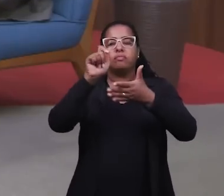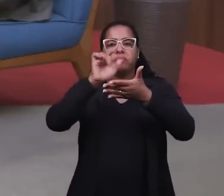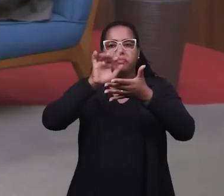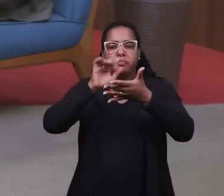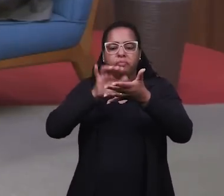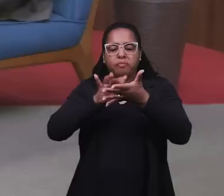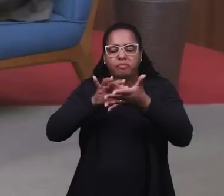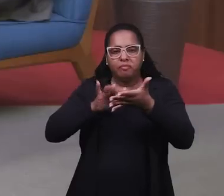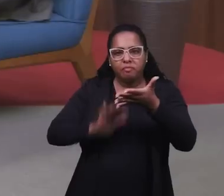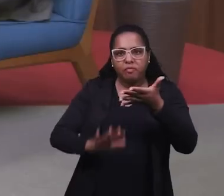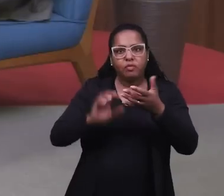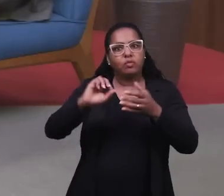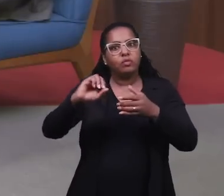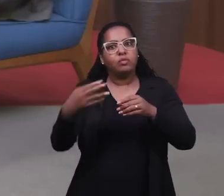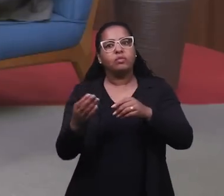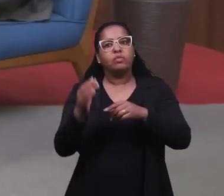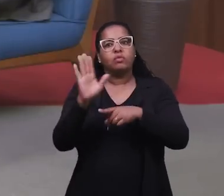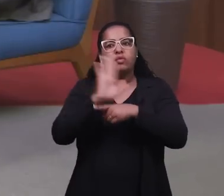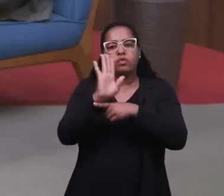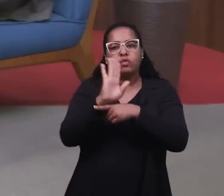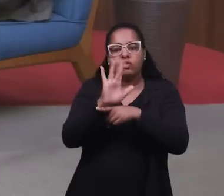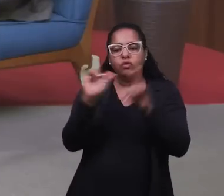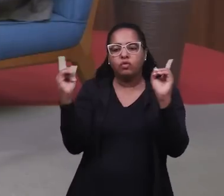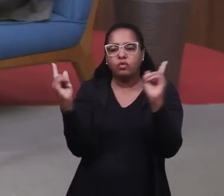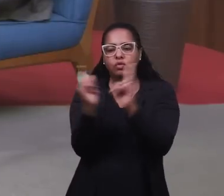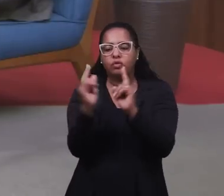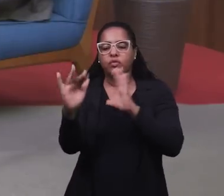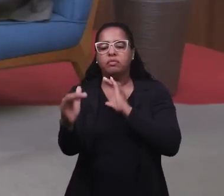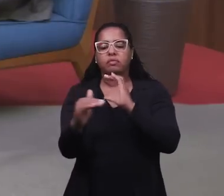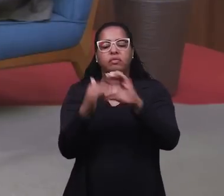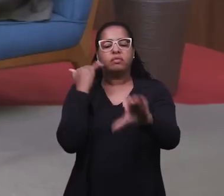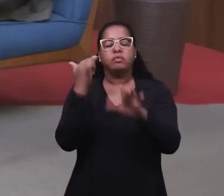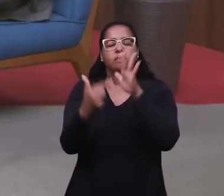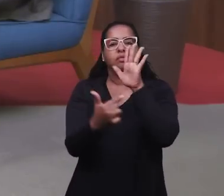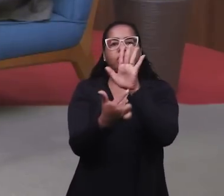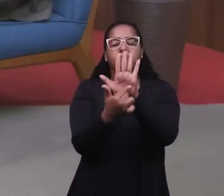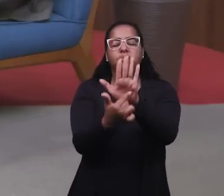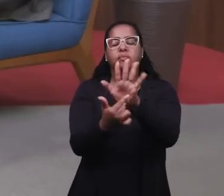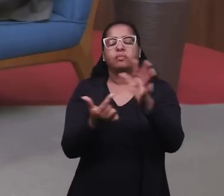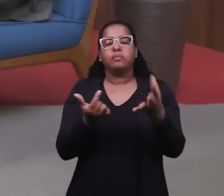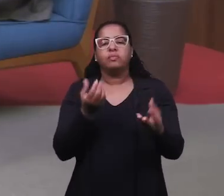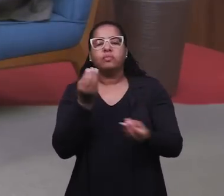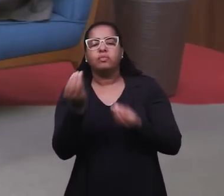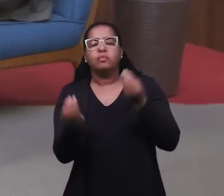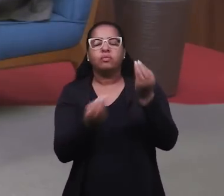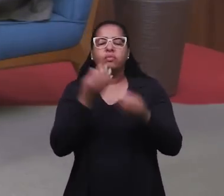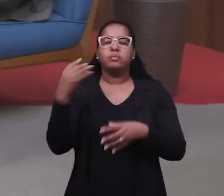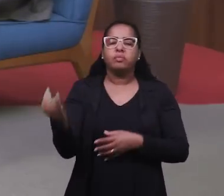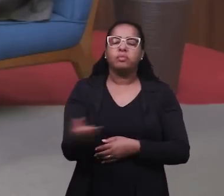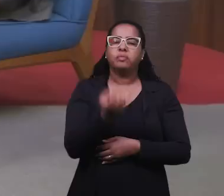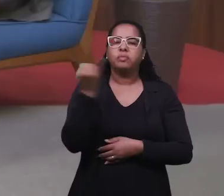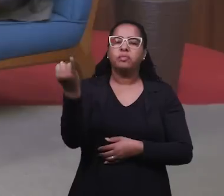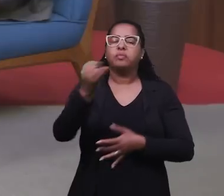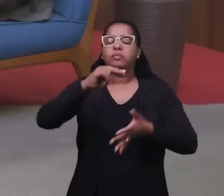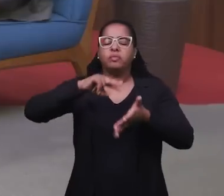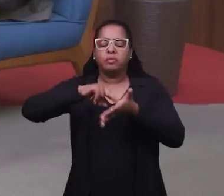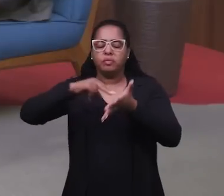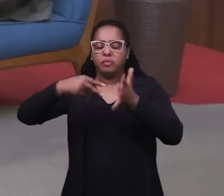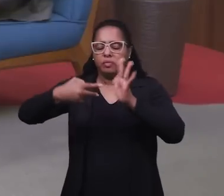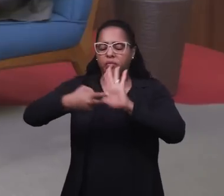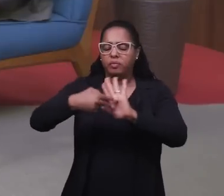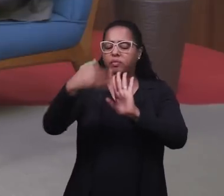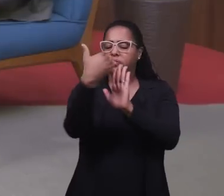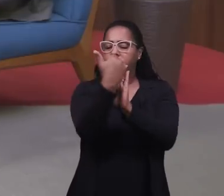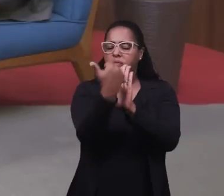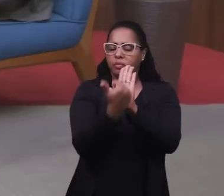ou pode ainda gravar um vídeo curto e enviar para nós falando de qual a importância, qual o